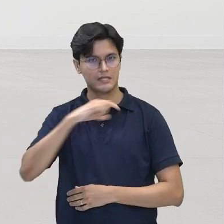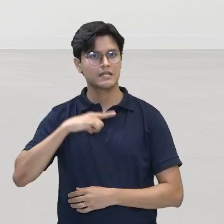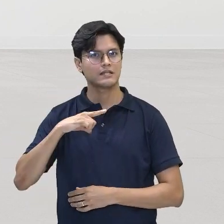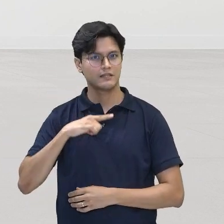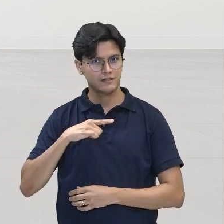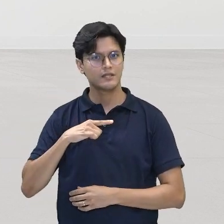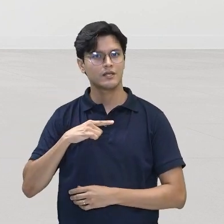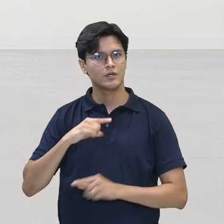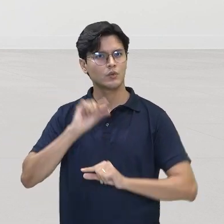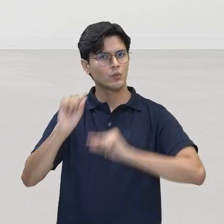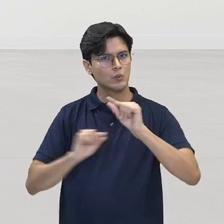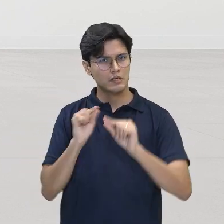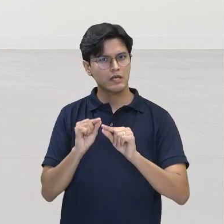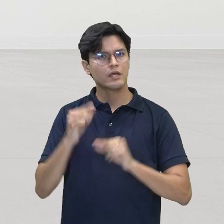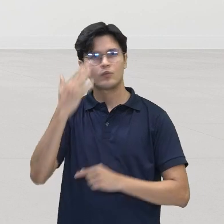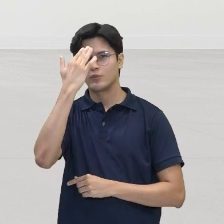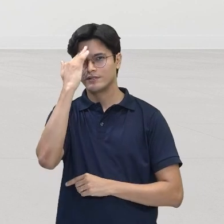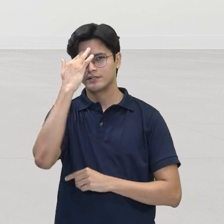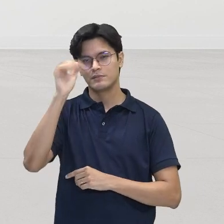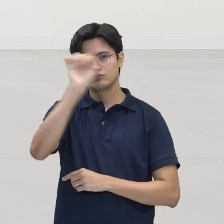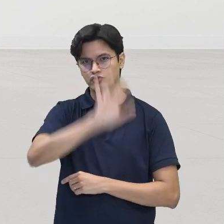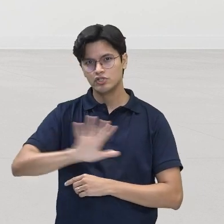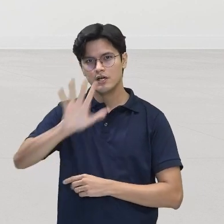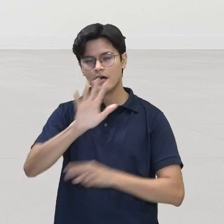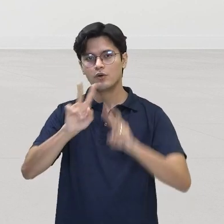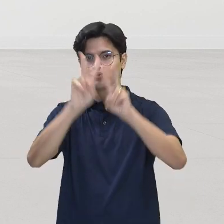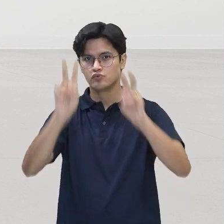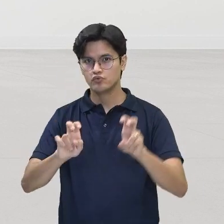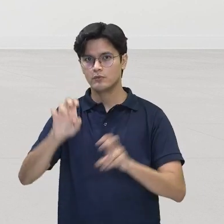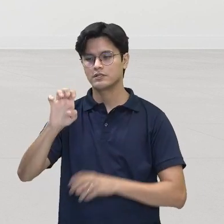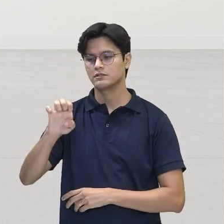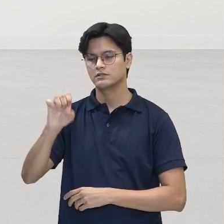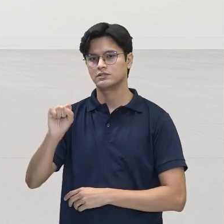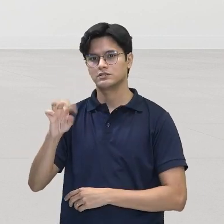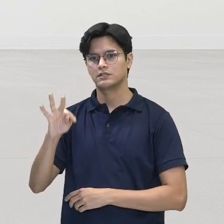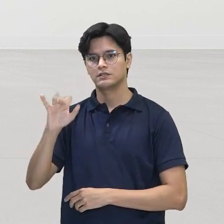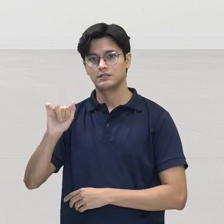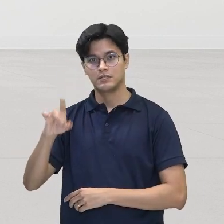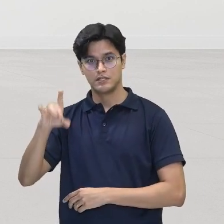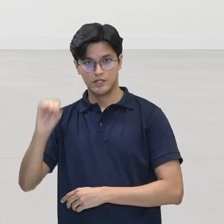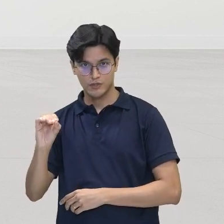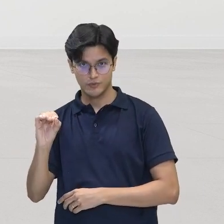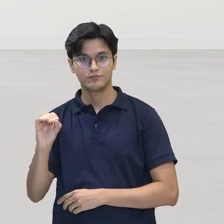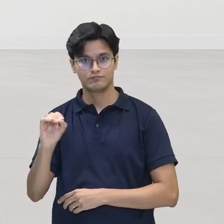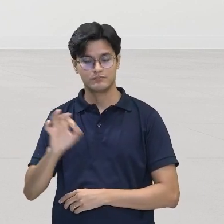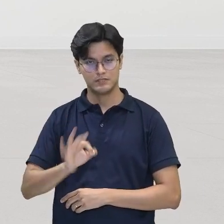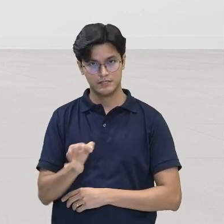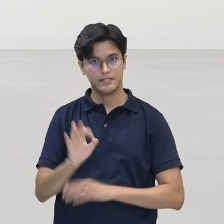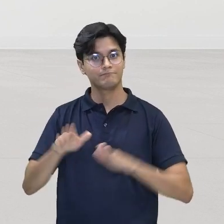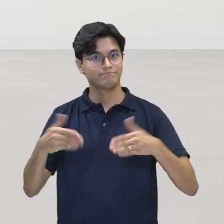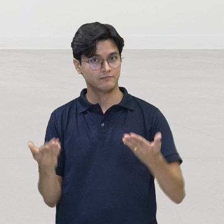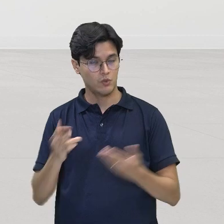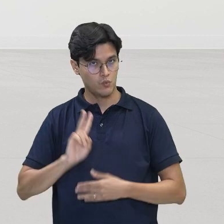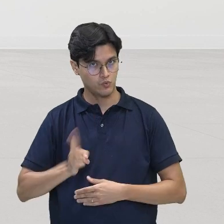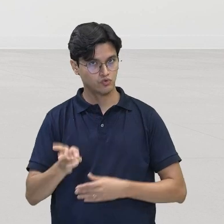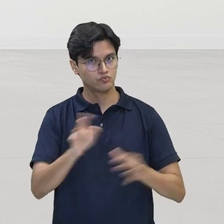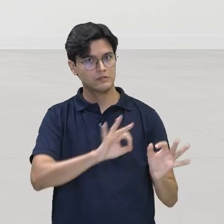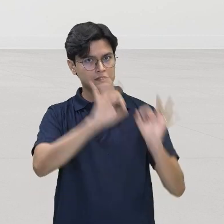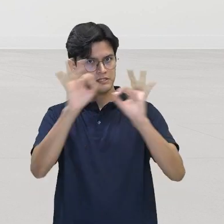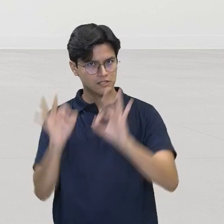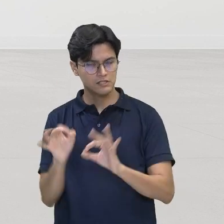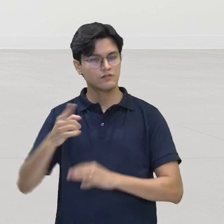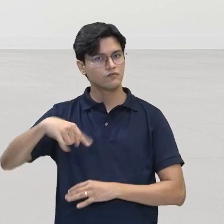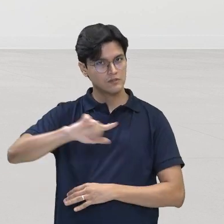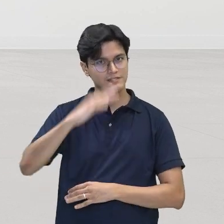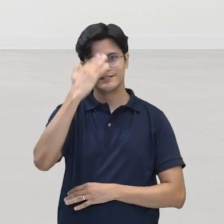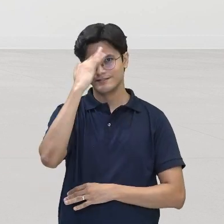Estado, né, desde a sua concepção mais clássica até a sua concepção moderna. É isso? Fique conosco que você vai entender